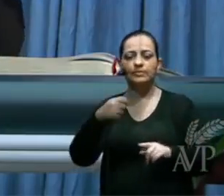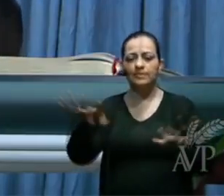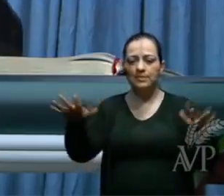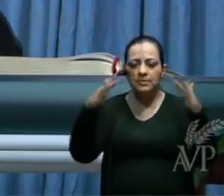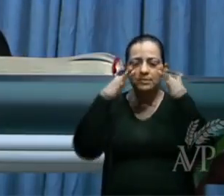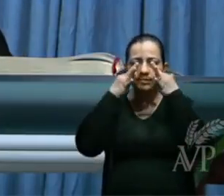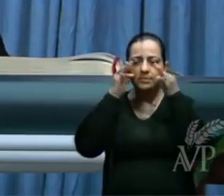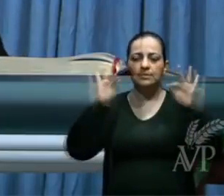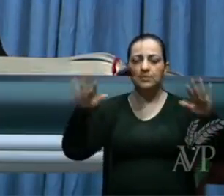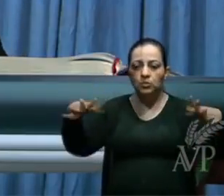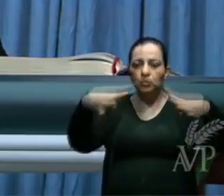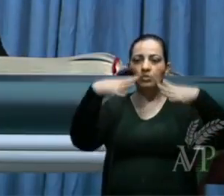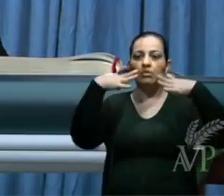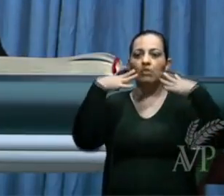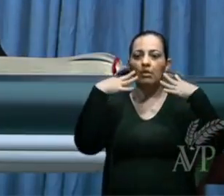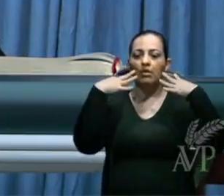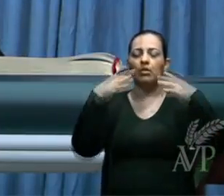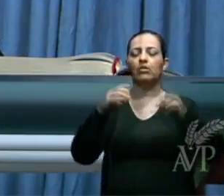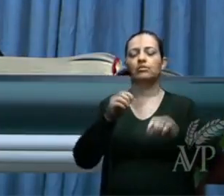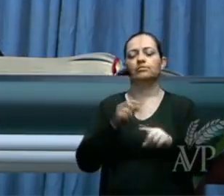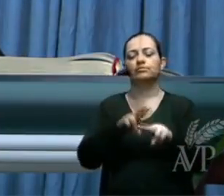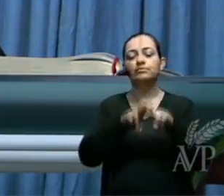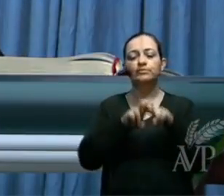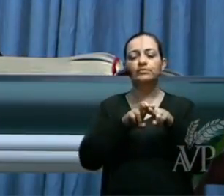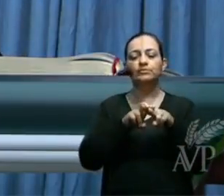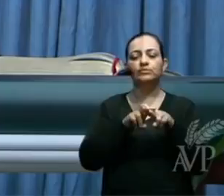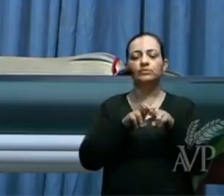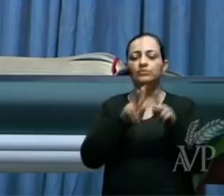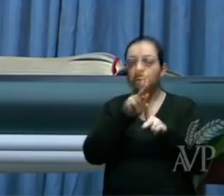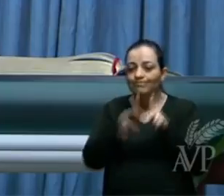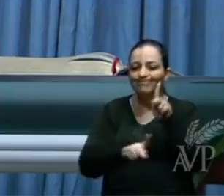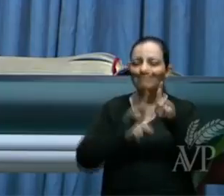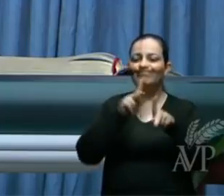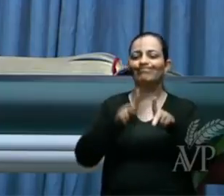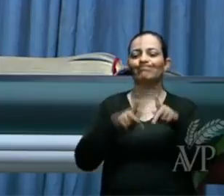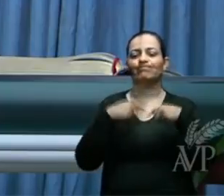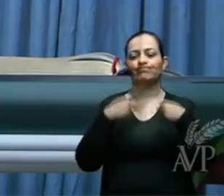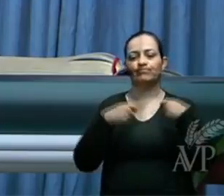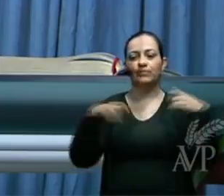chamar a atenção do povo